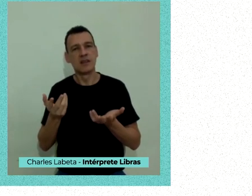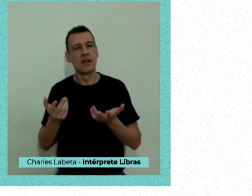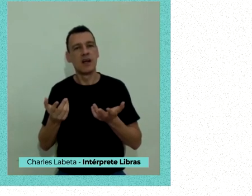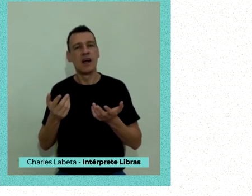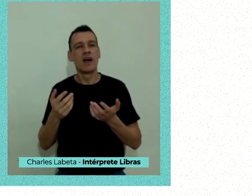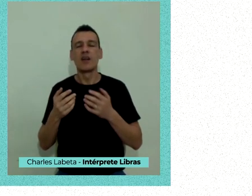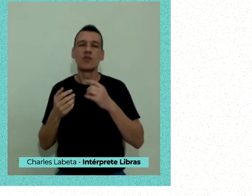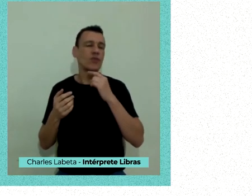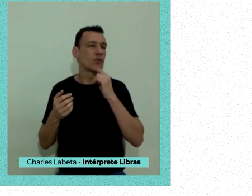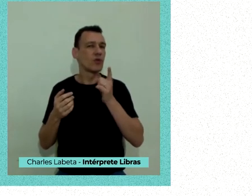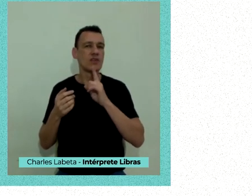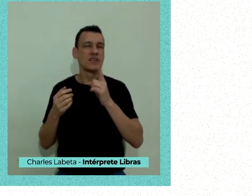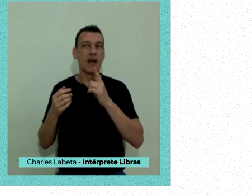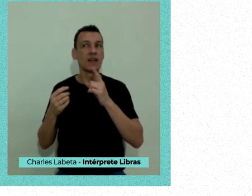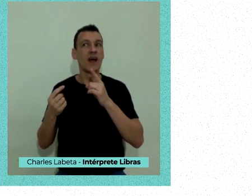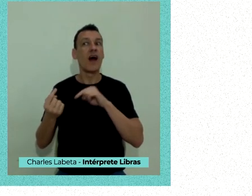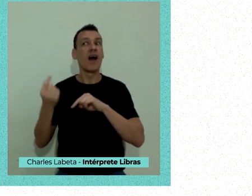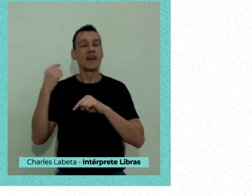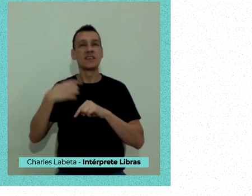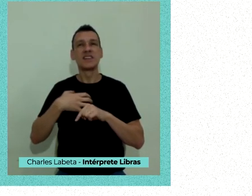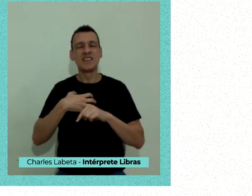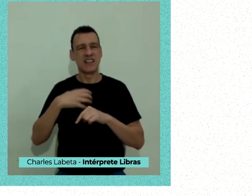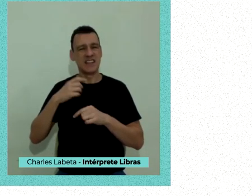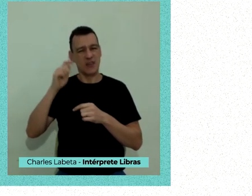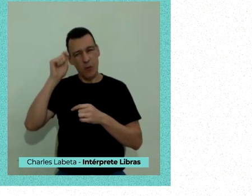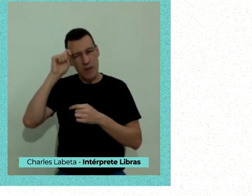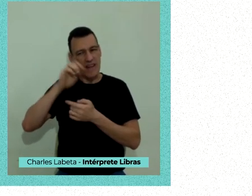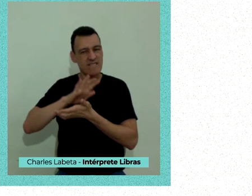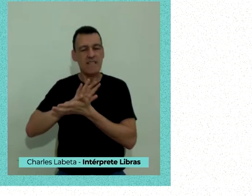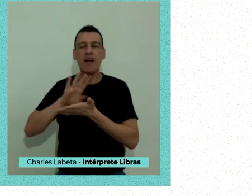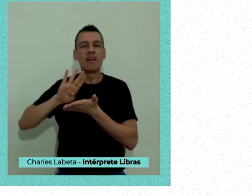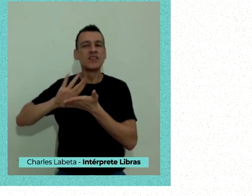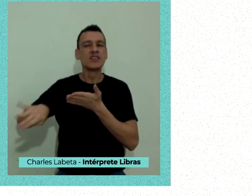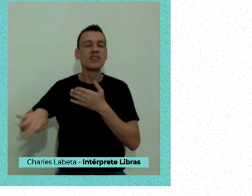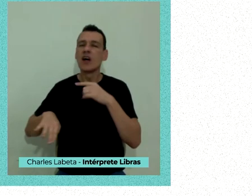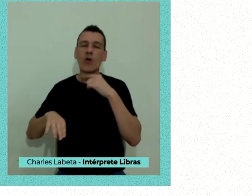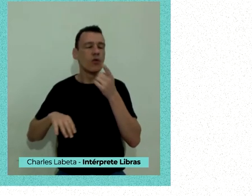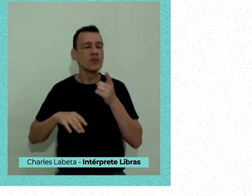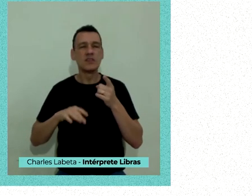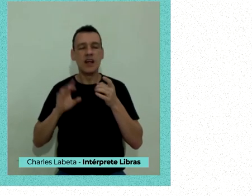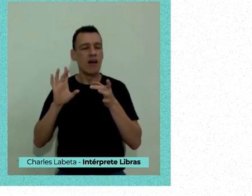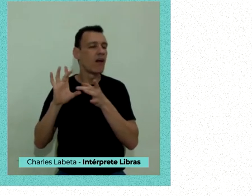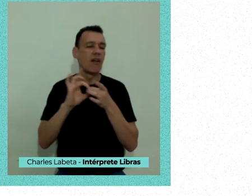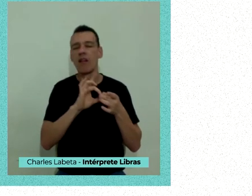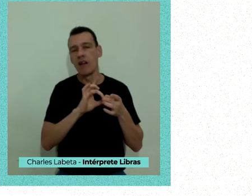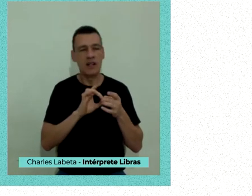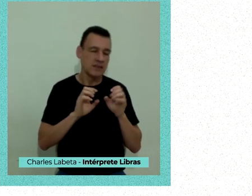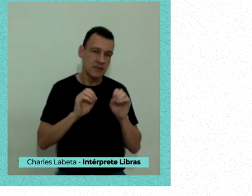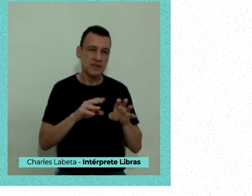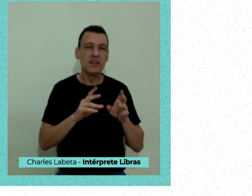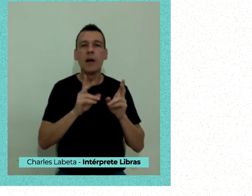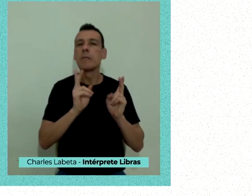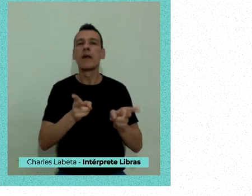desconectar com os pensamentos racistas. Então, não é surpresa quando escuto relatos de